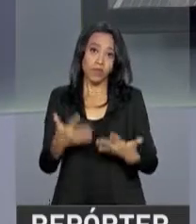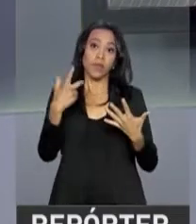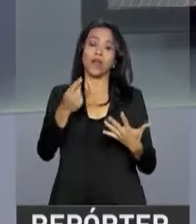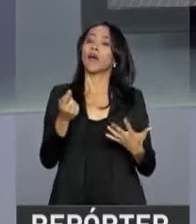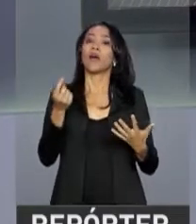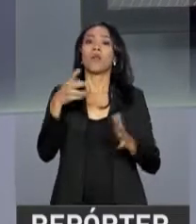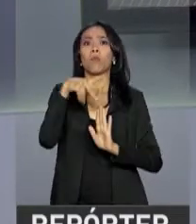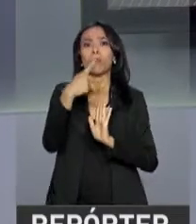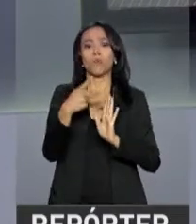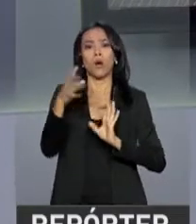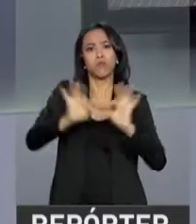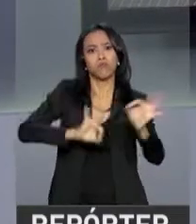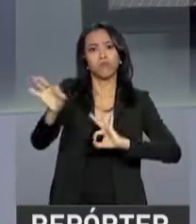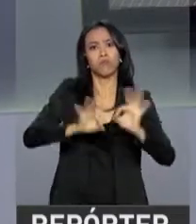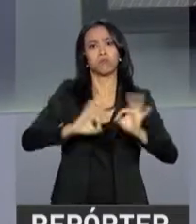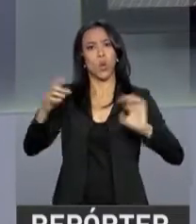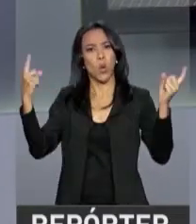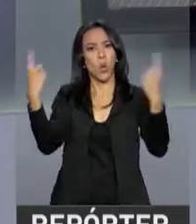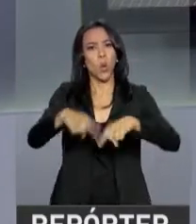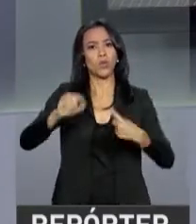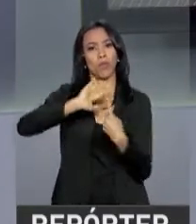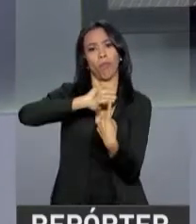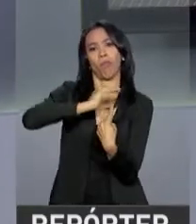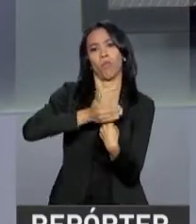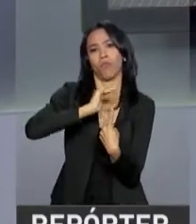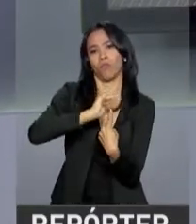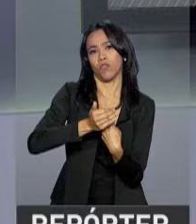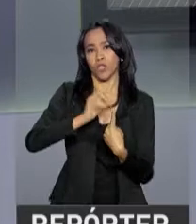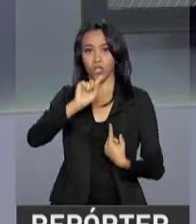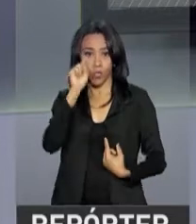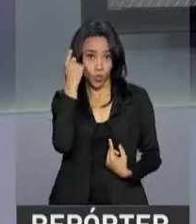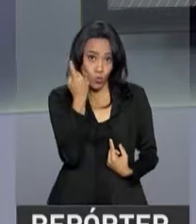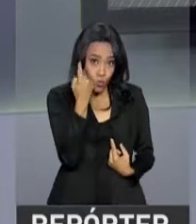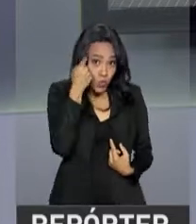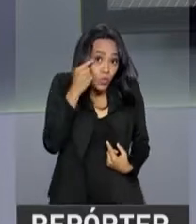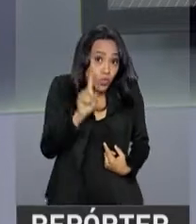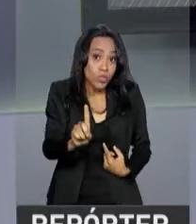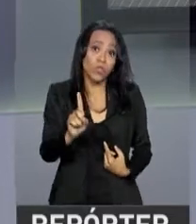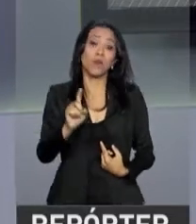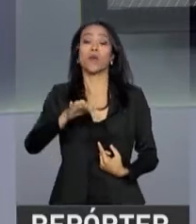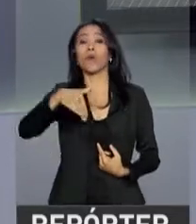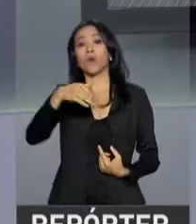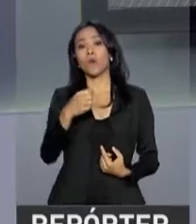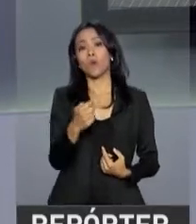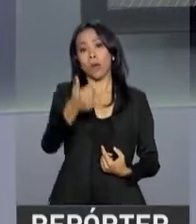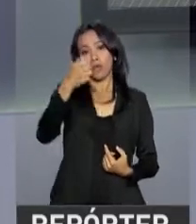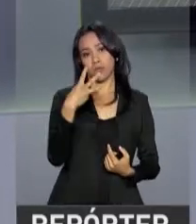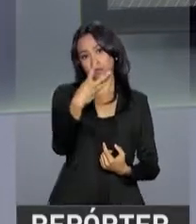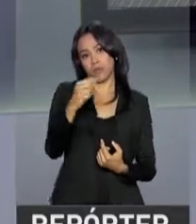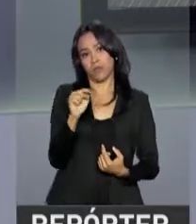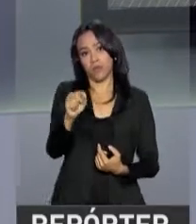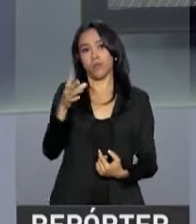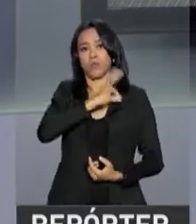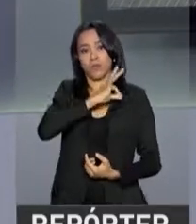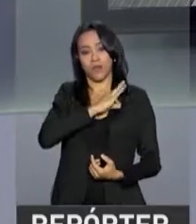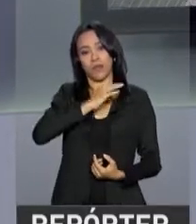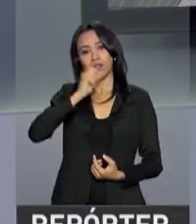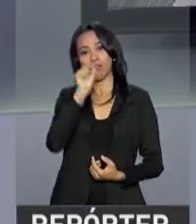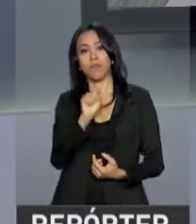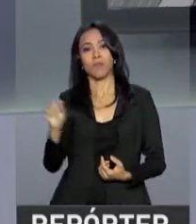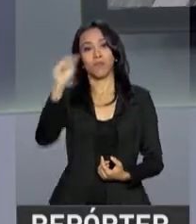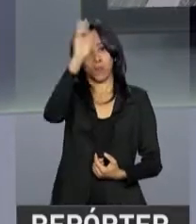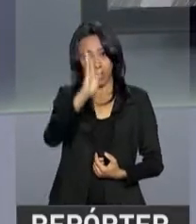à pedofilia realizada no mundo em um único dia quase três mil policiais de todo o brasil participaram a